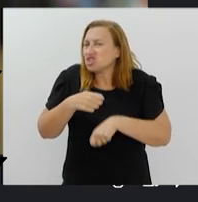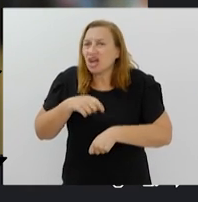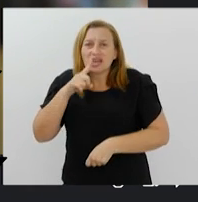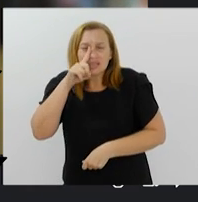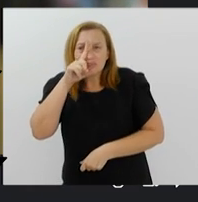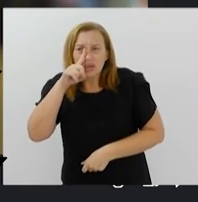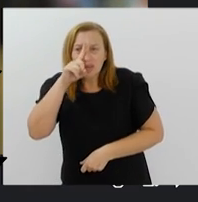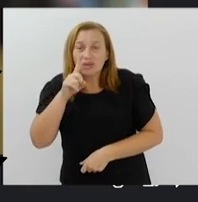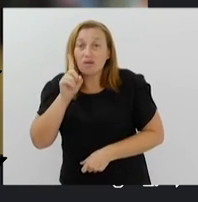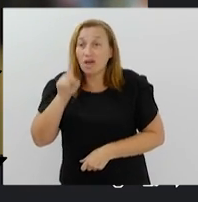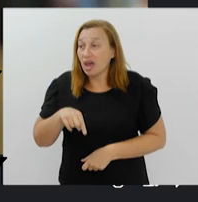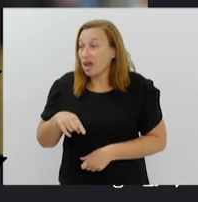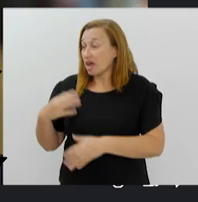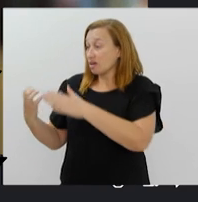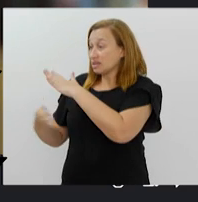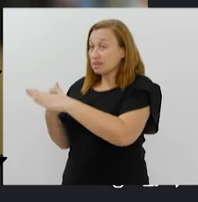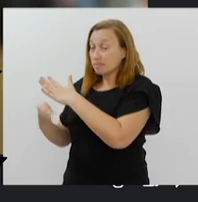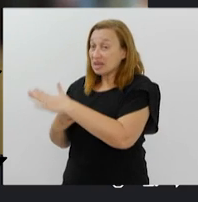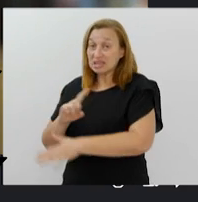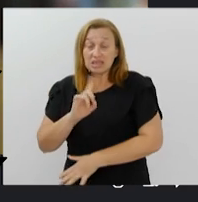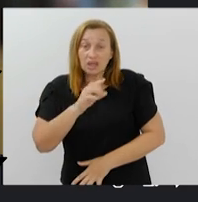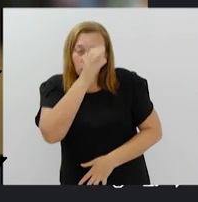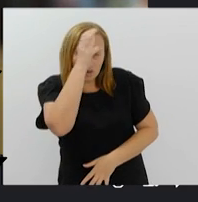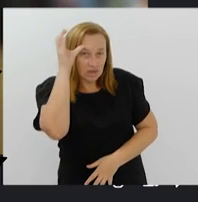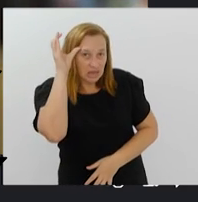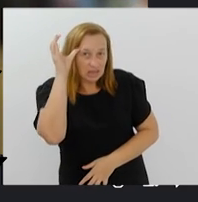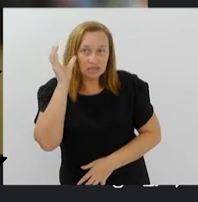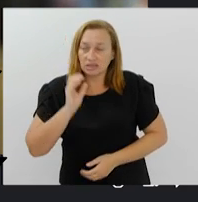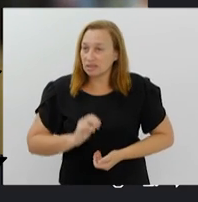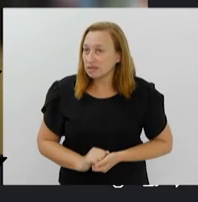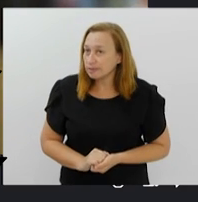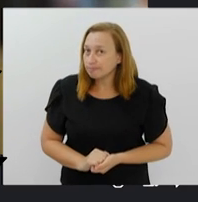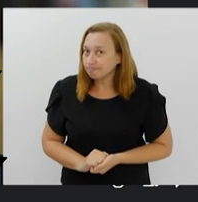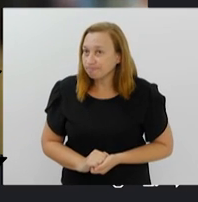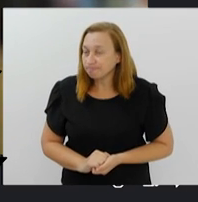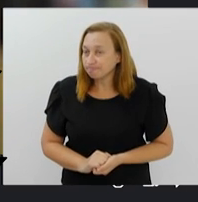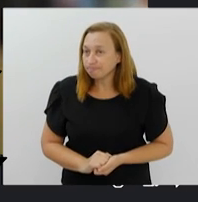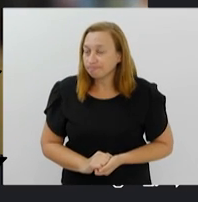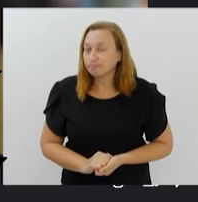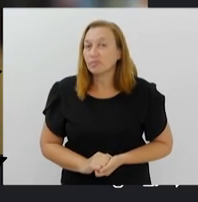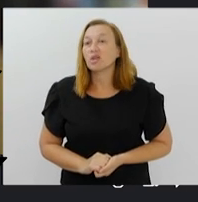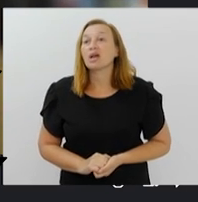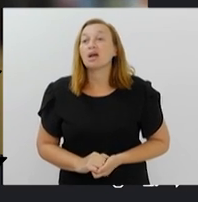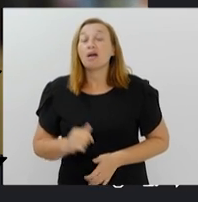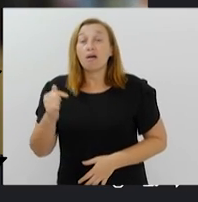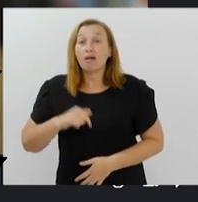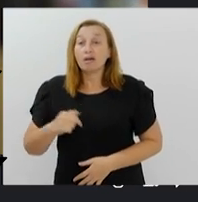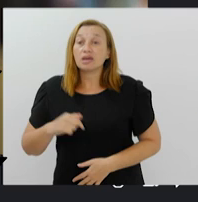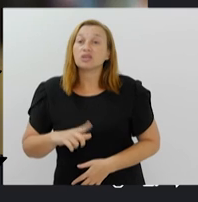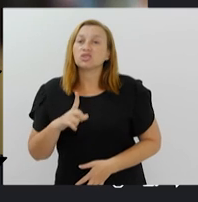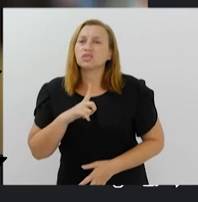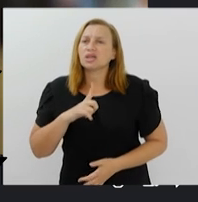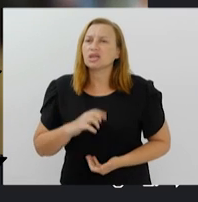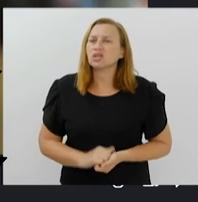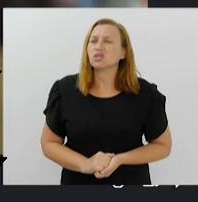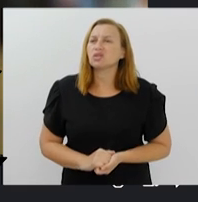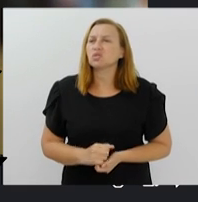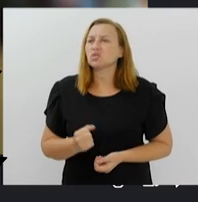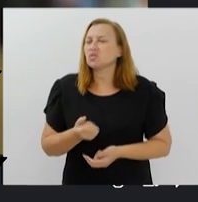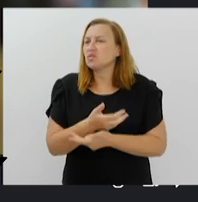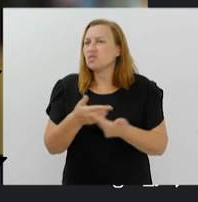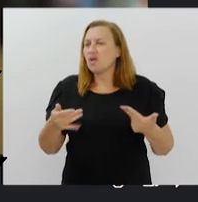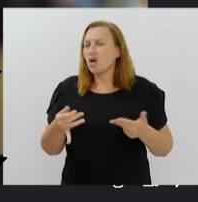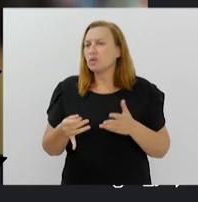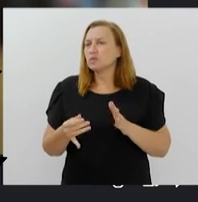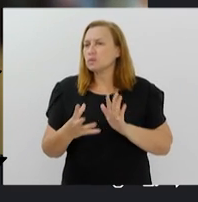operadoras e não dos clientes Não das pessoas não dos pacientes aqui a gente tem inúmeros exemplos